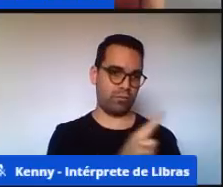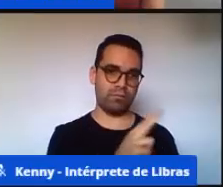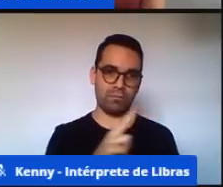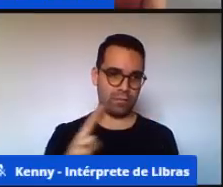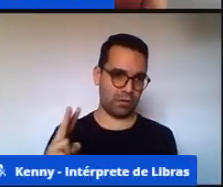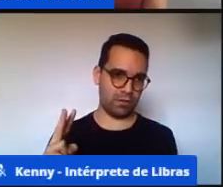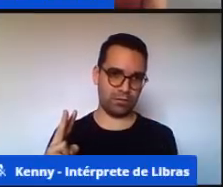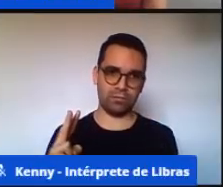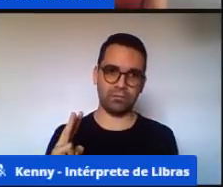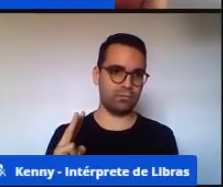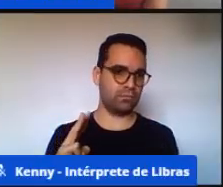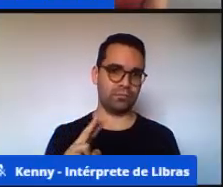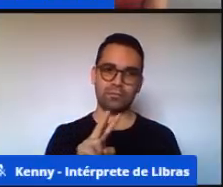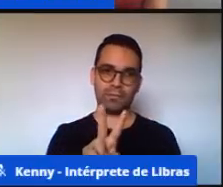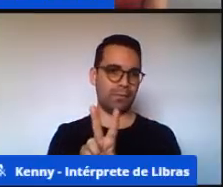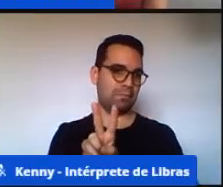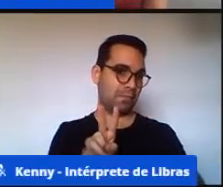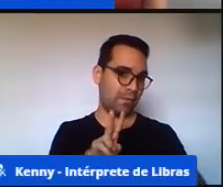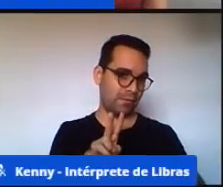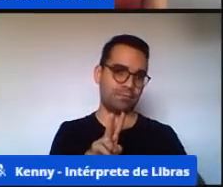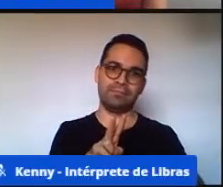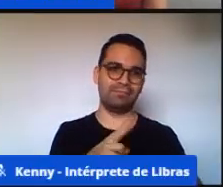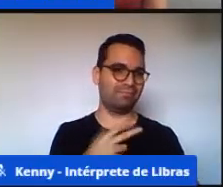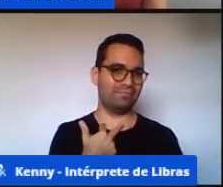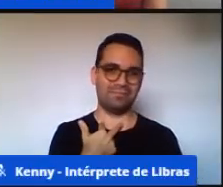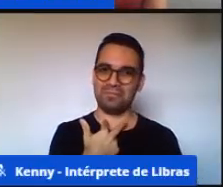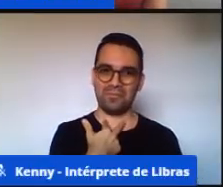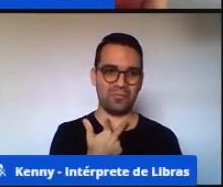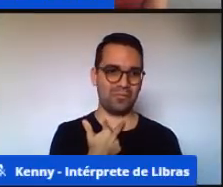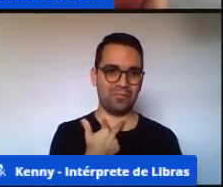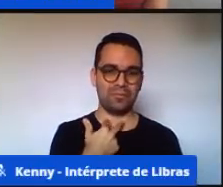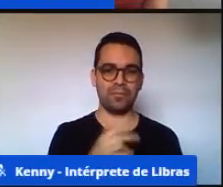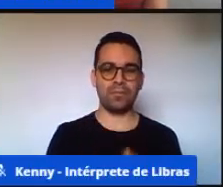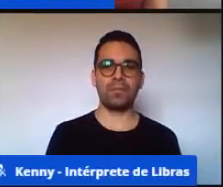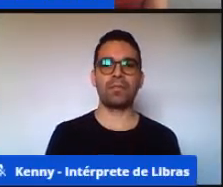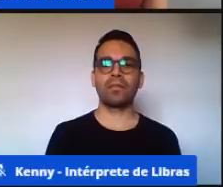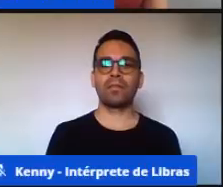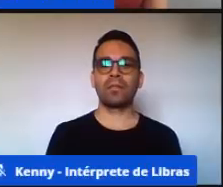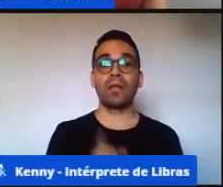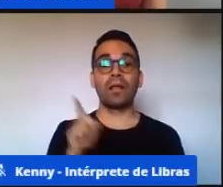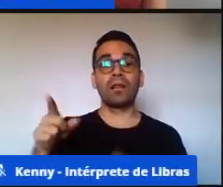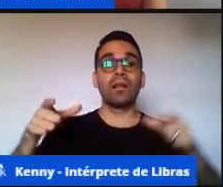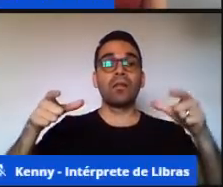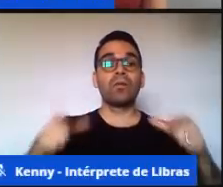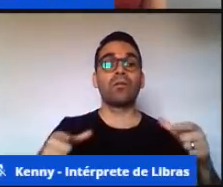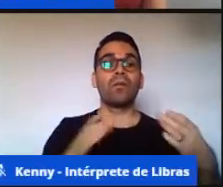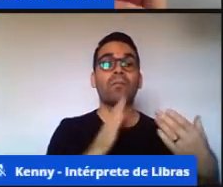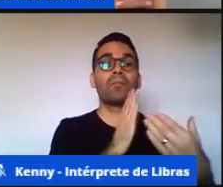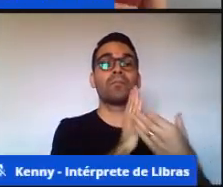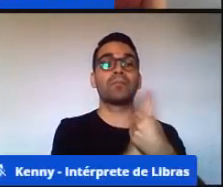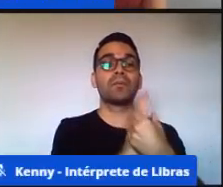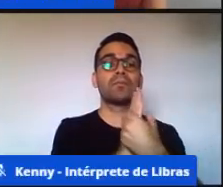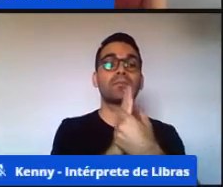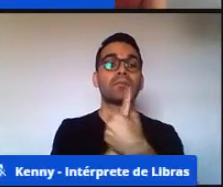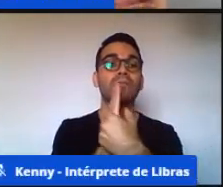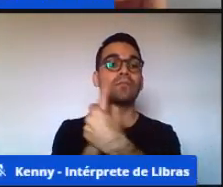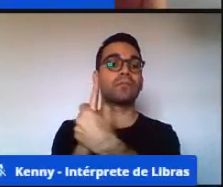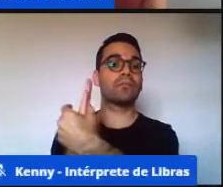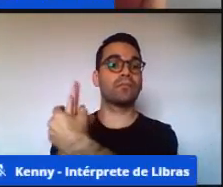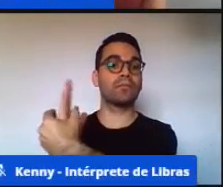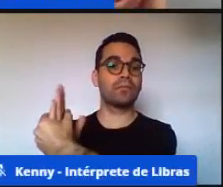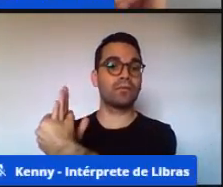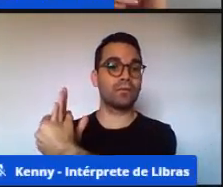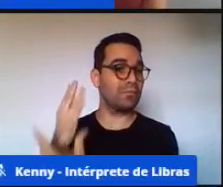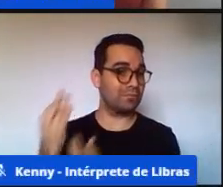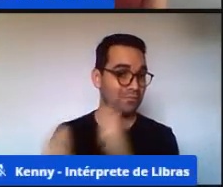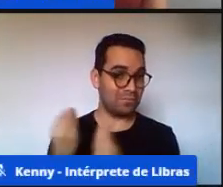essa higienização. O uso da biblioteca, ele é um pouco complicado, porque o livro, a gente não consegue higienizar as folhas do livro. A gente até